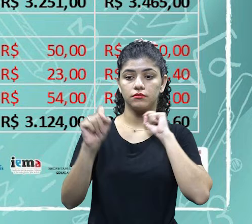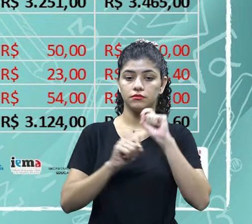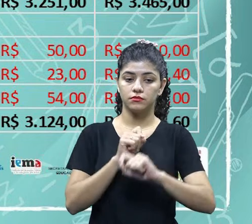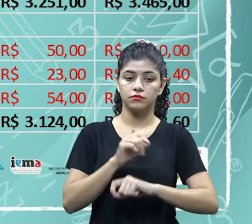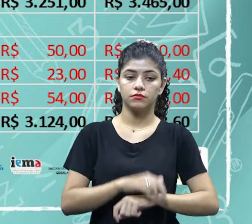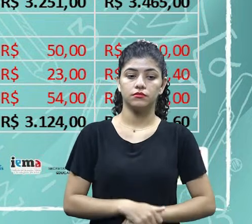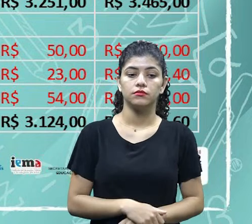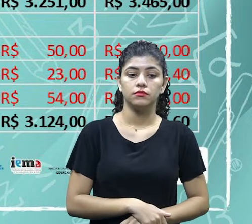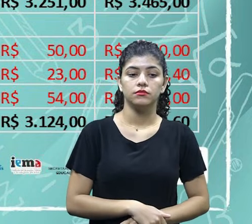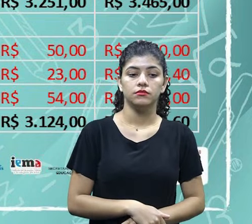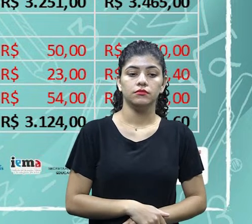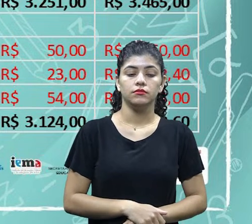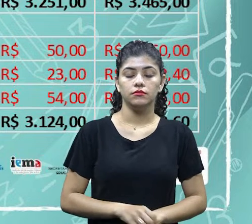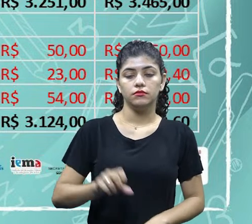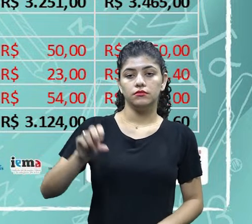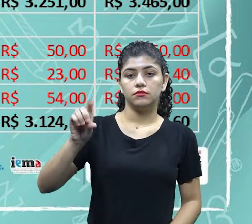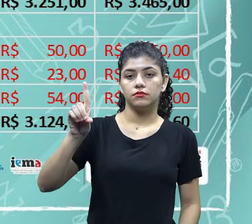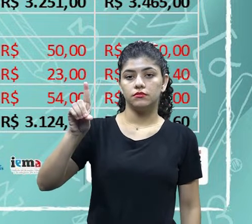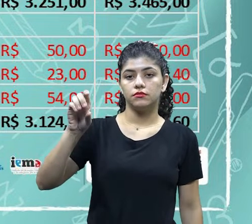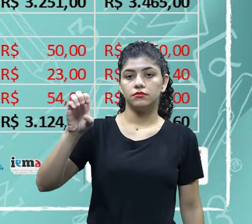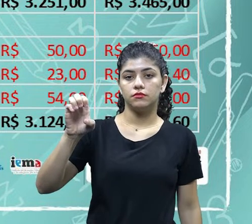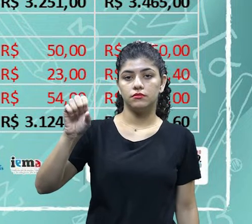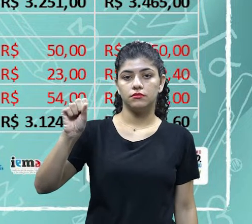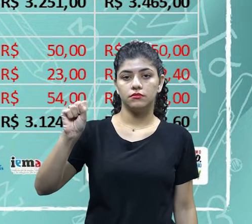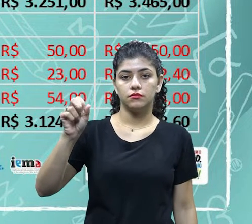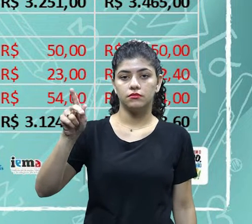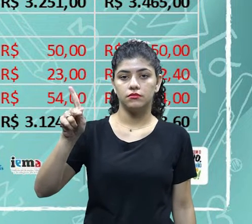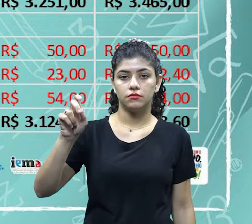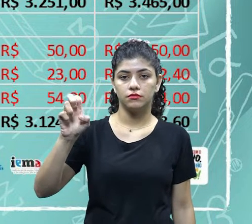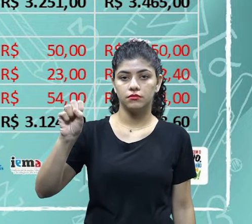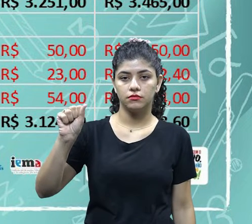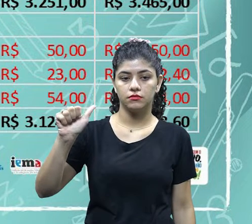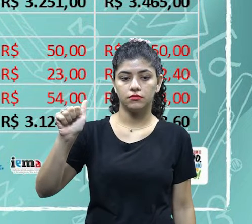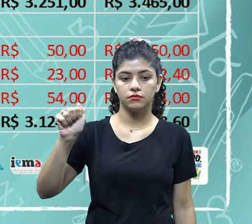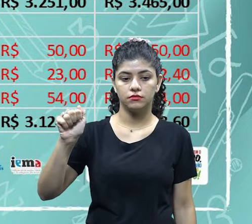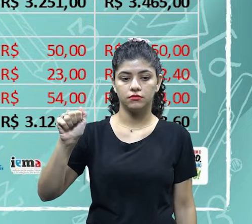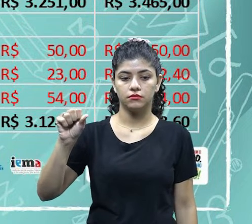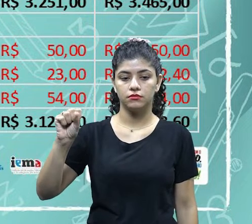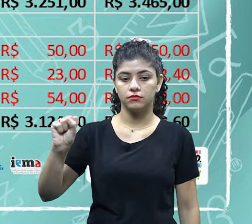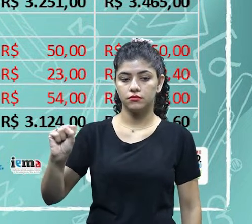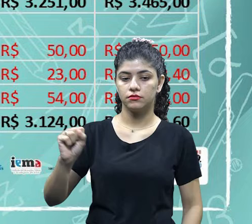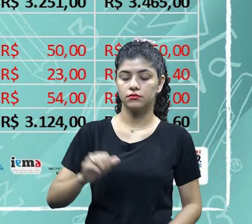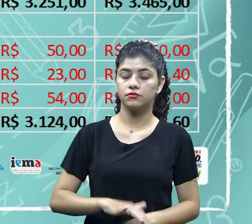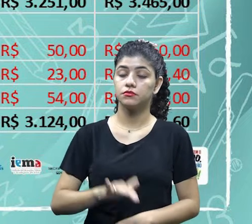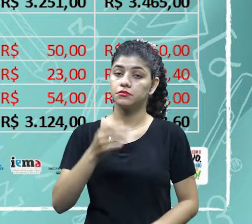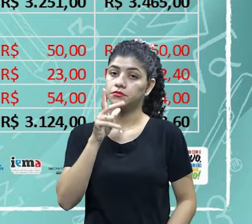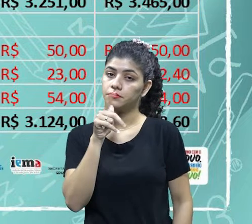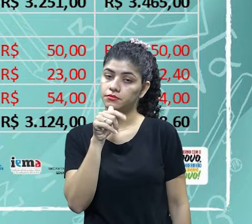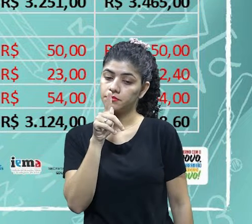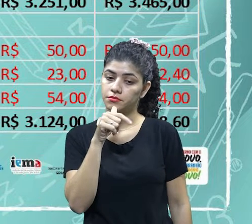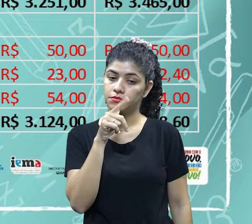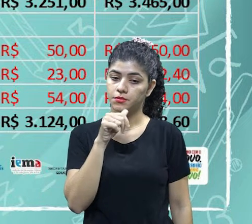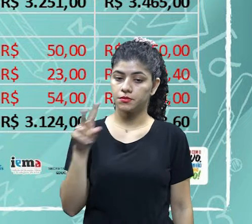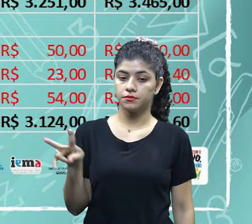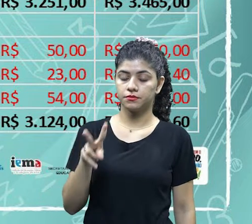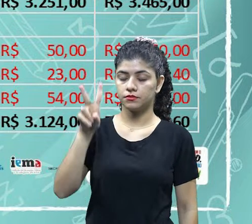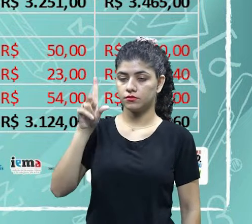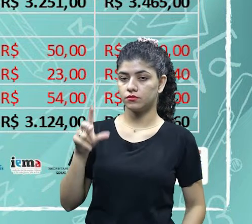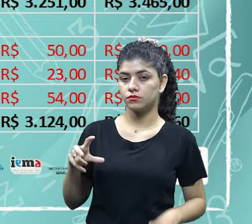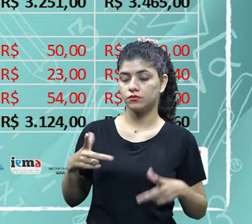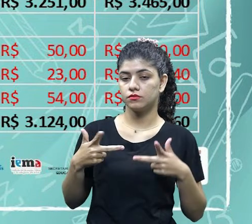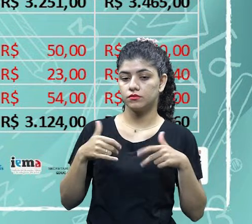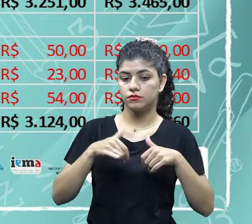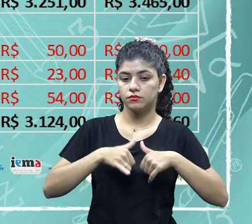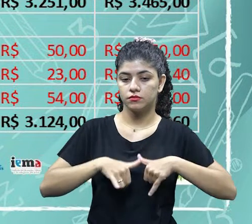As despesas. Perfeito. Então, como despesa, colocamos água. Como vimos, o valor da água não variou, então é